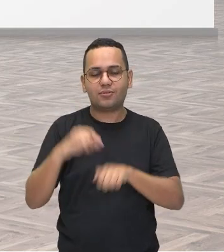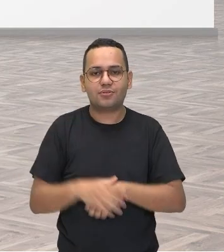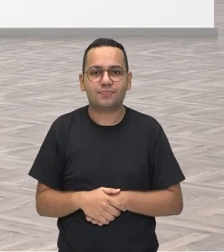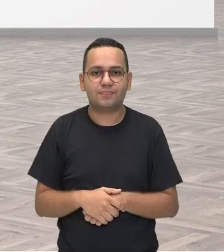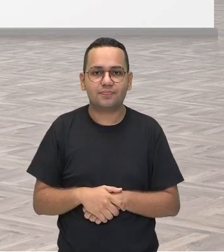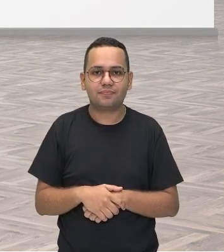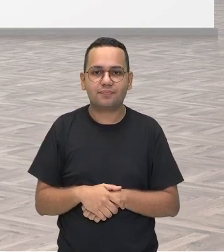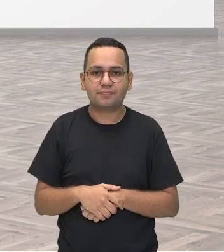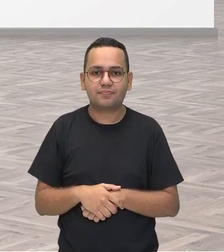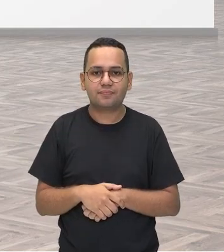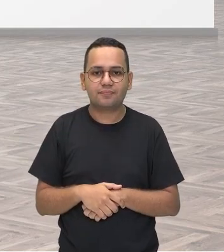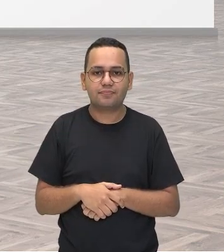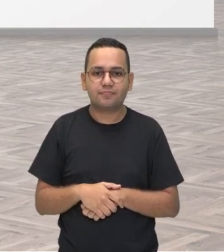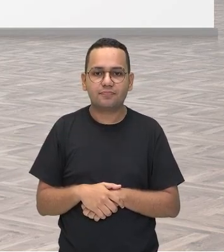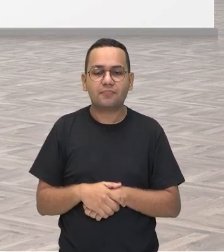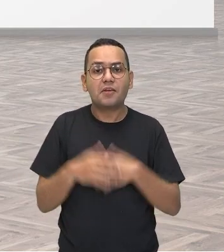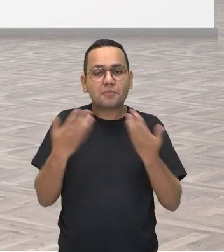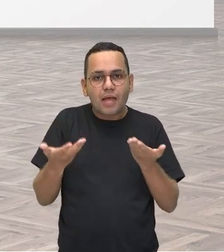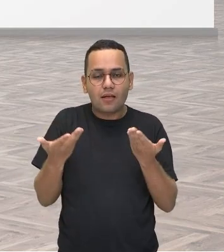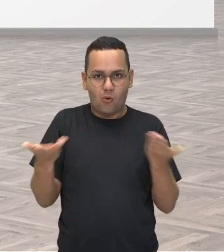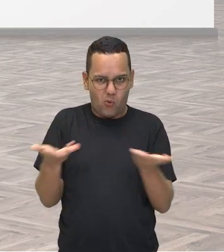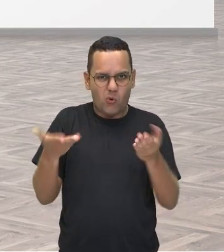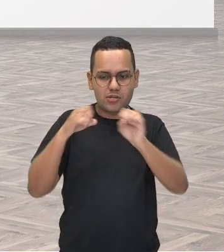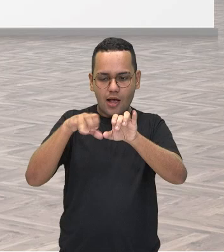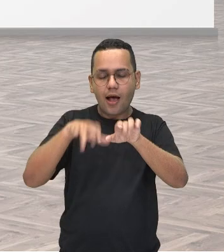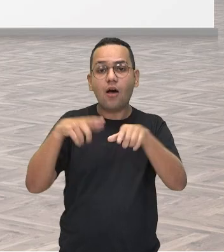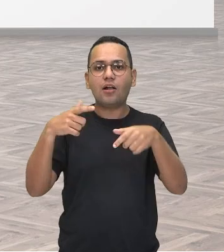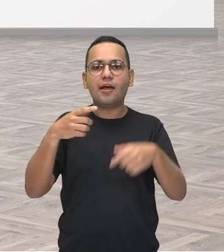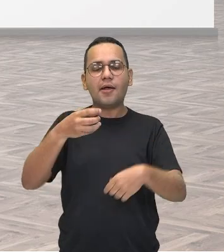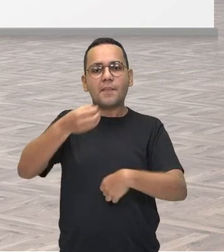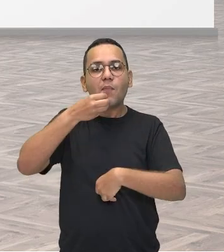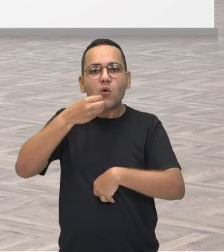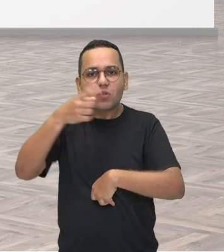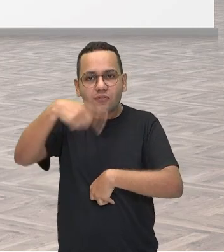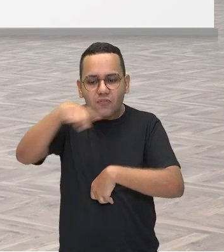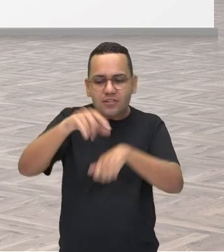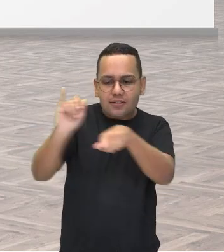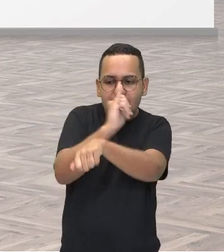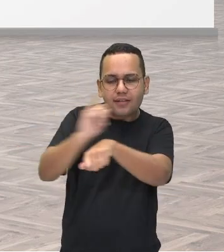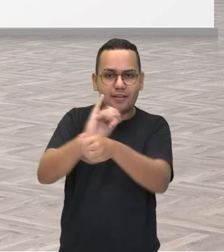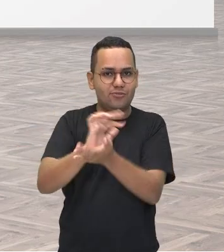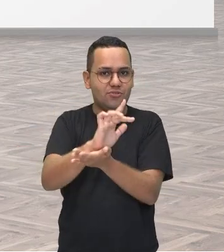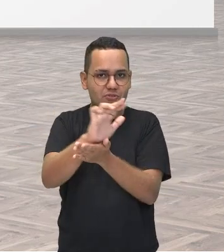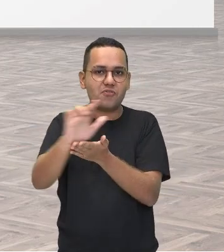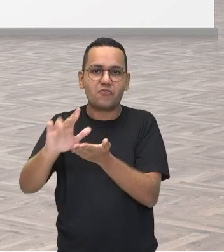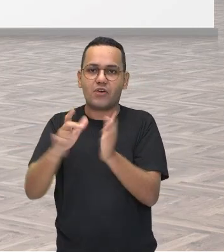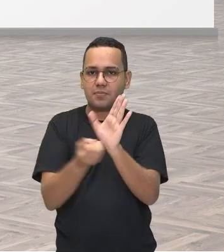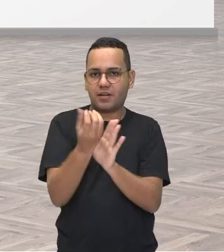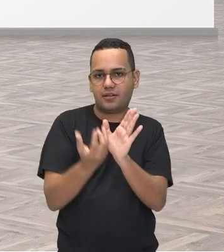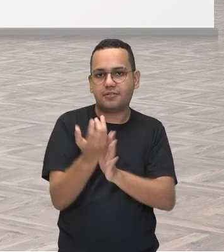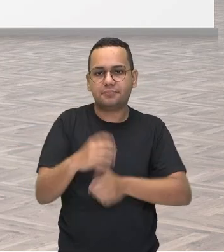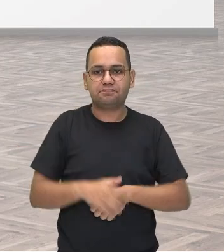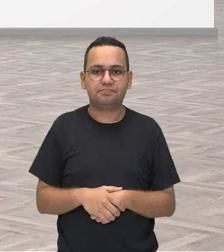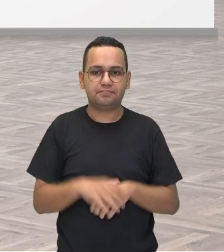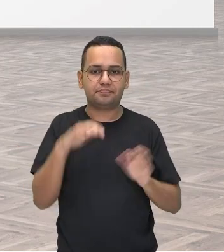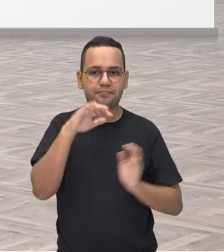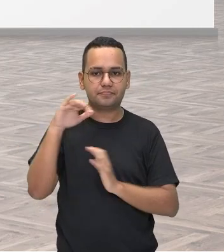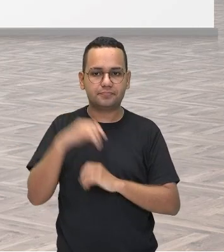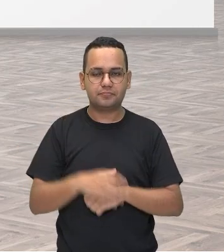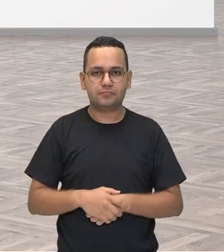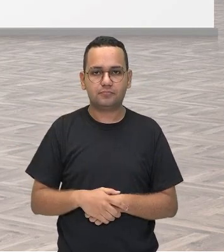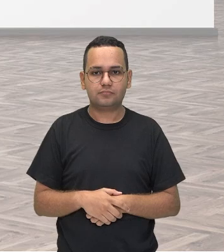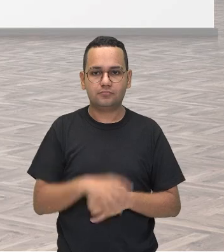mostrar para vocês aí esses caminhos, né, do empreendedorismo, tá bom? Outra forma também é a gastronomia, vamos